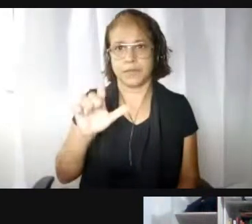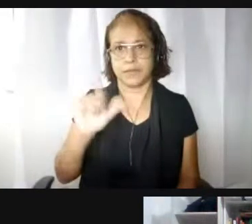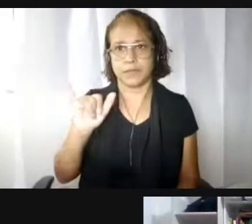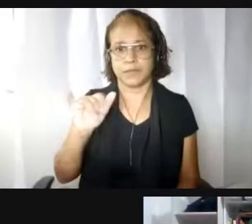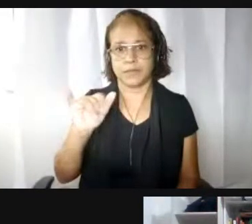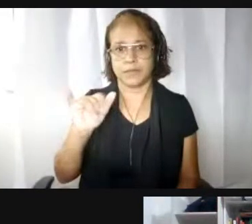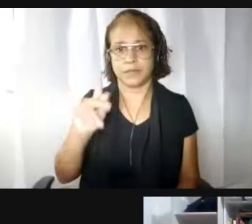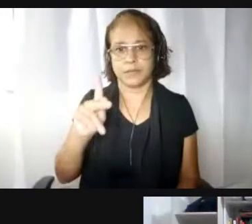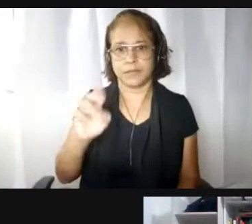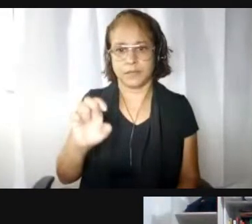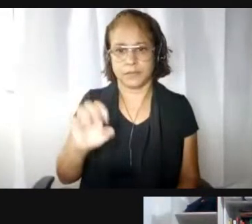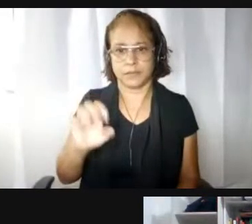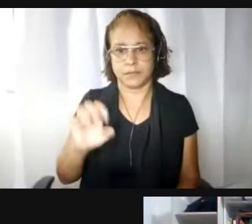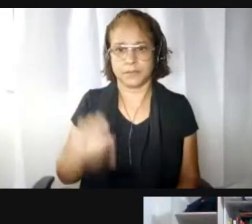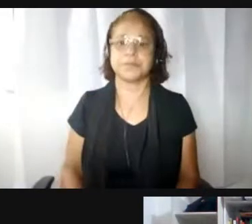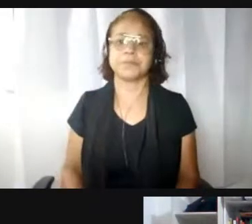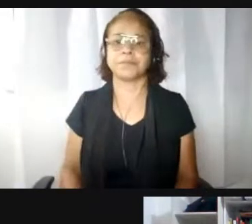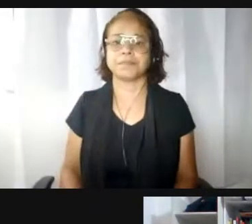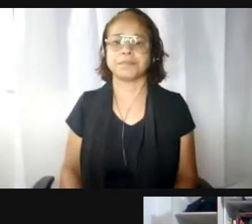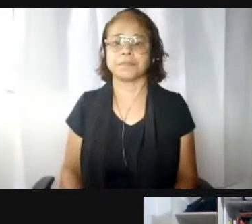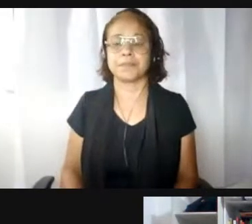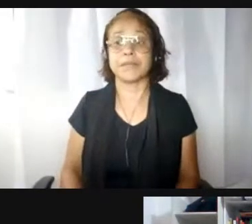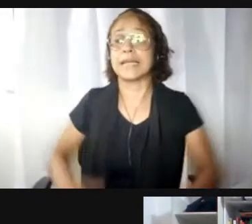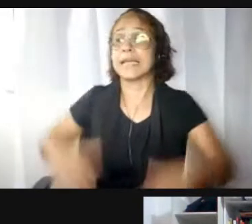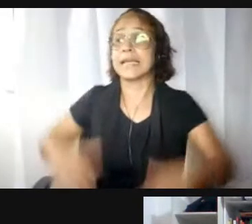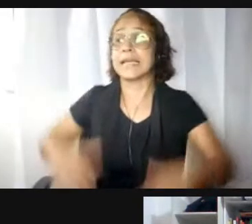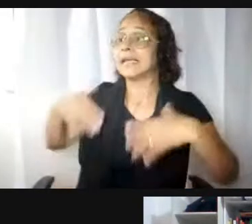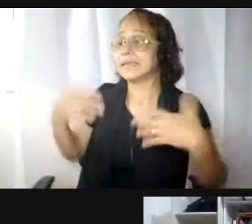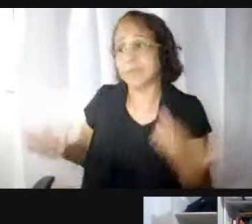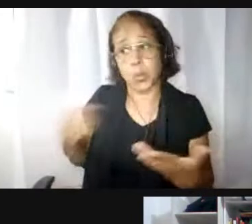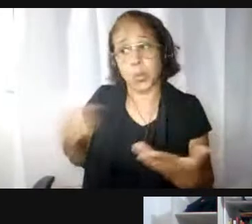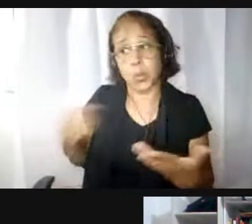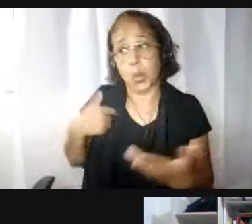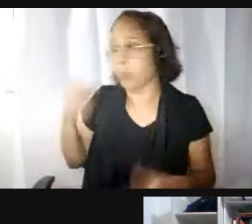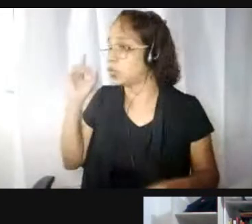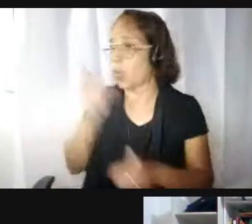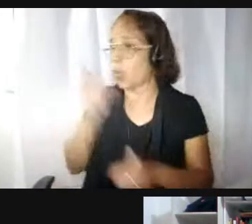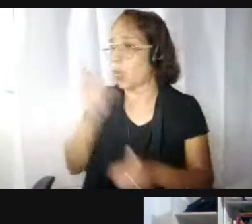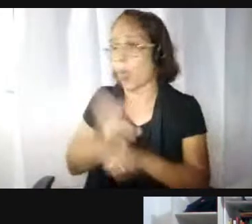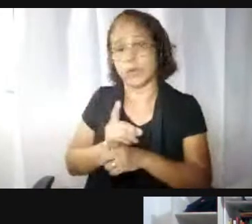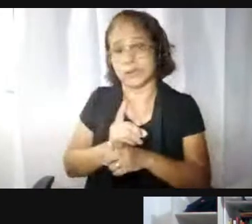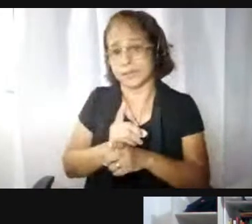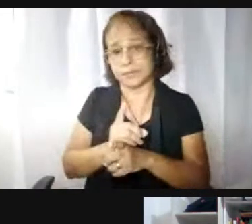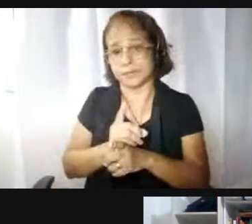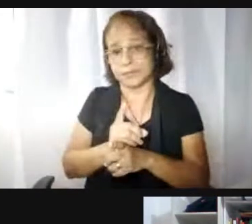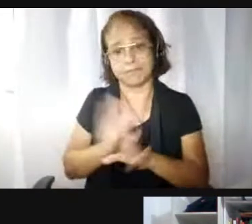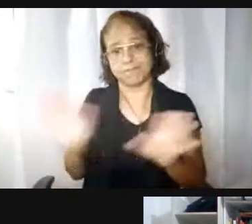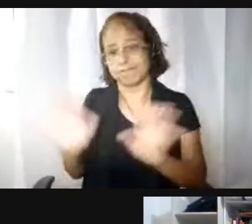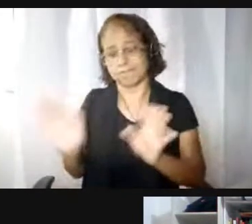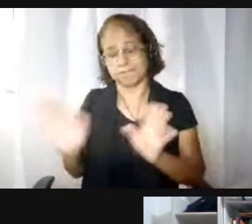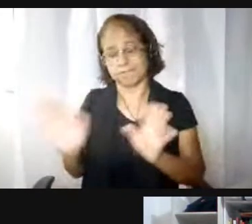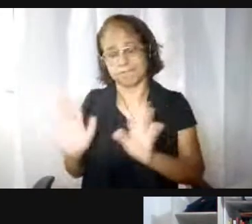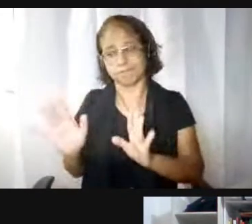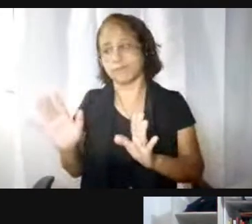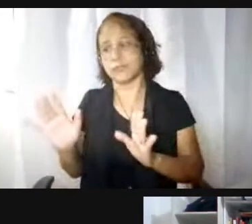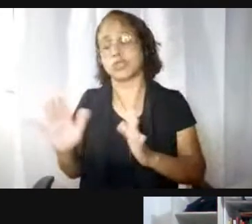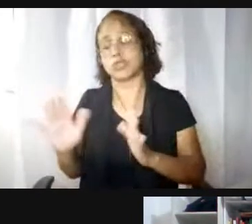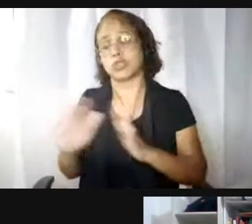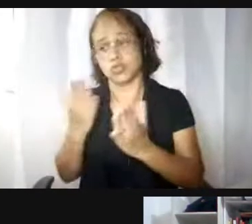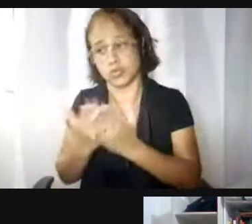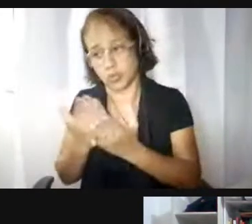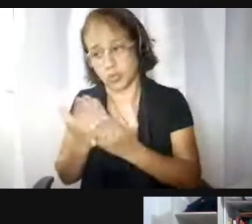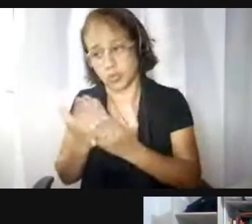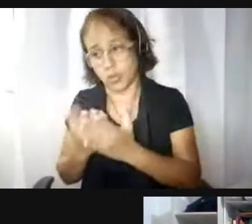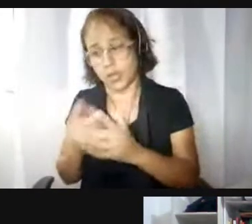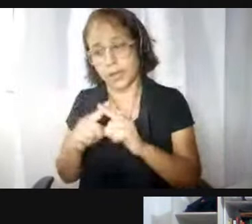Felipe, eu não encontrei escola só para negros. Na Paraíba, não encontrei evidência e nem mesmo em São Paulo. Mas a gente sabe